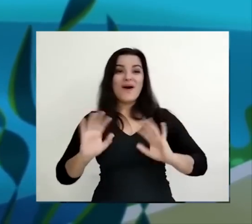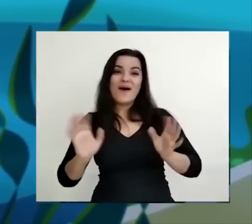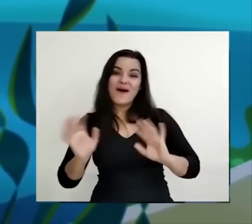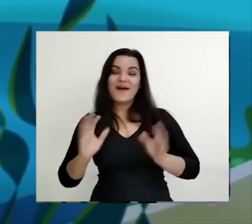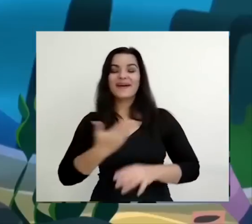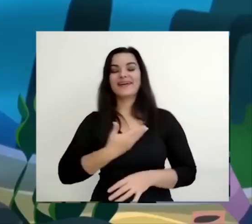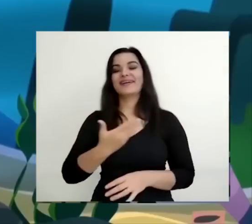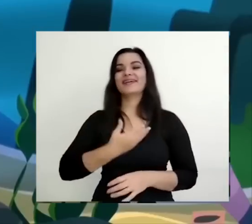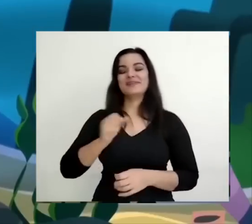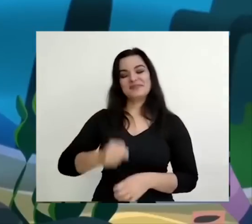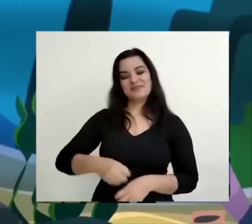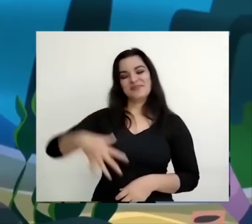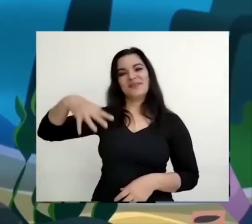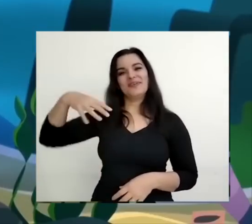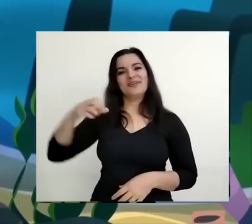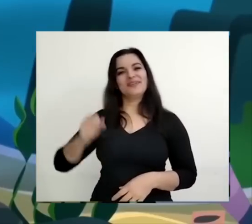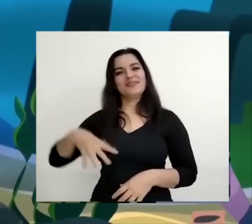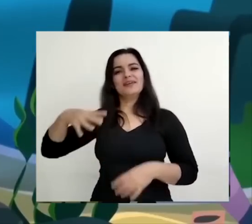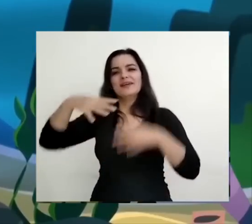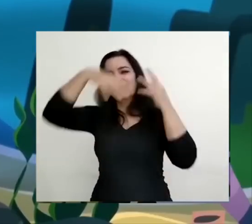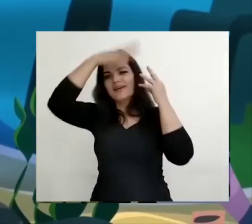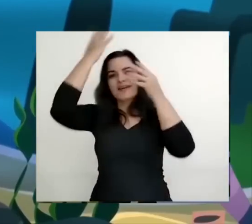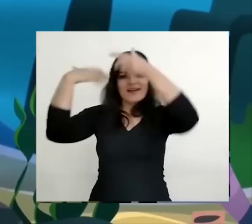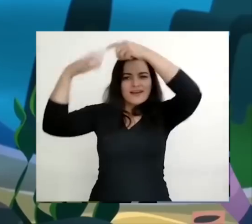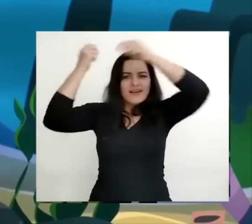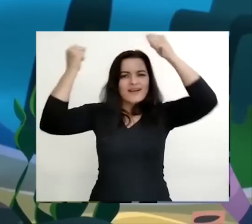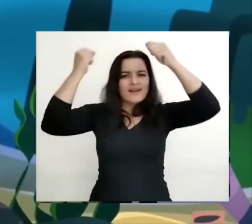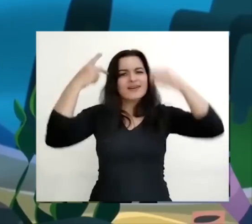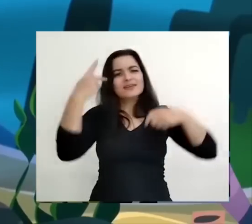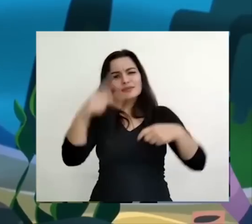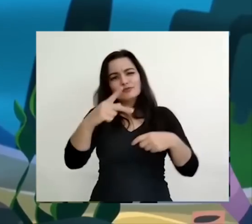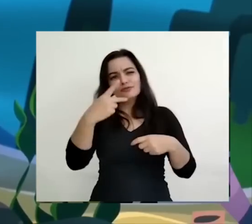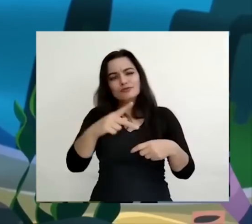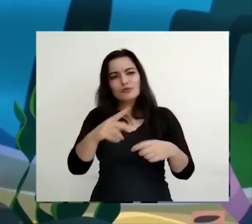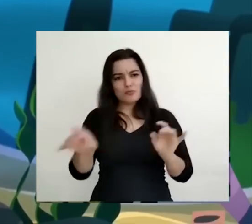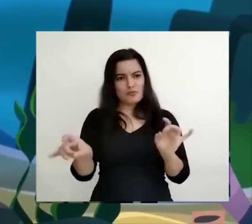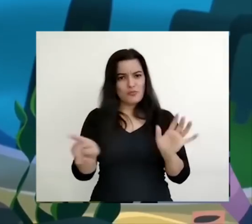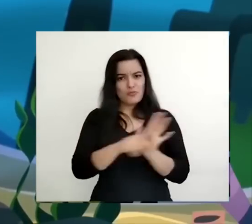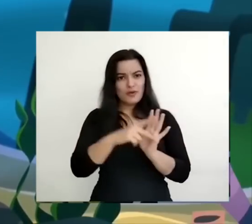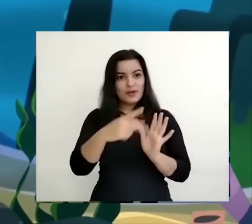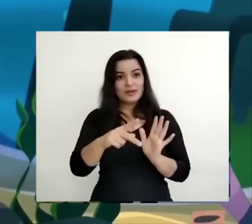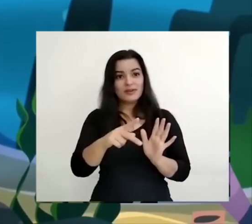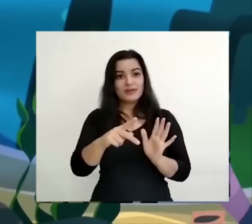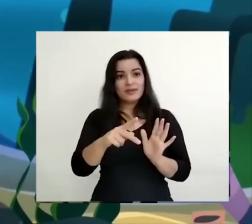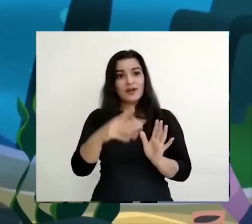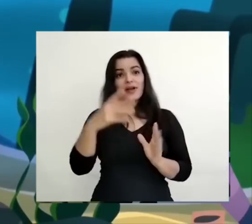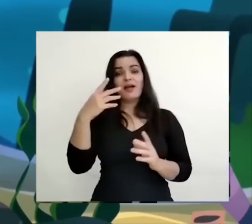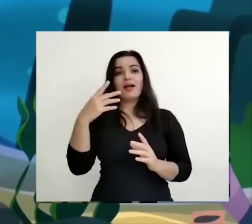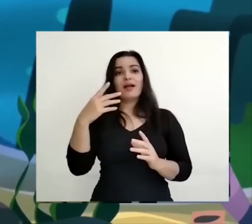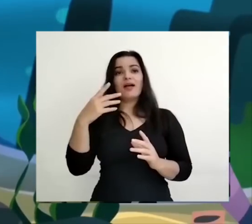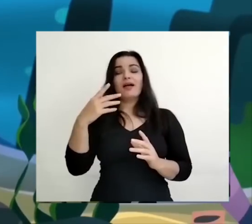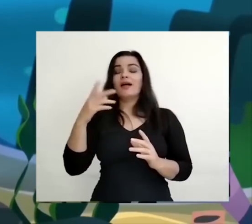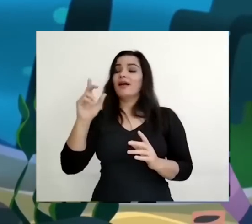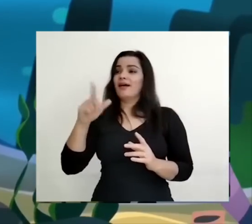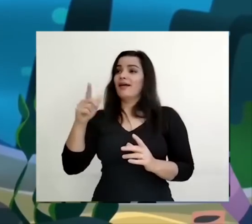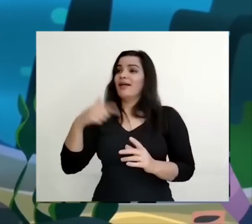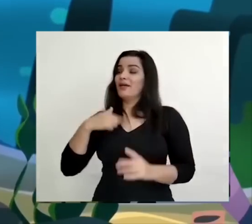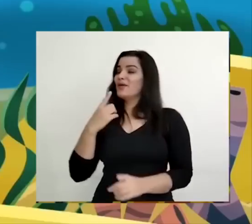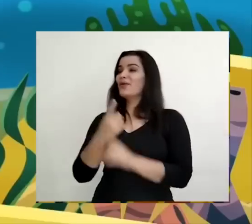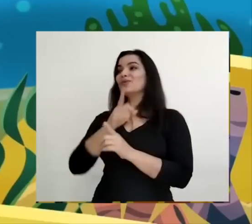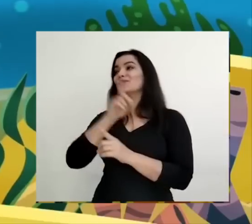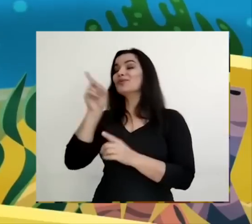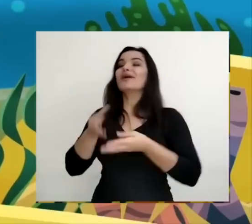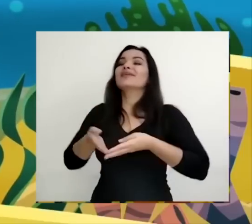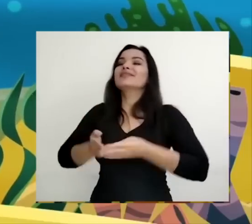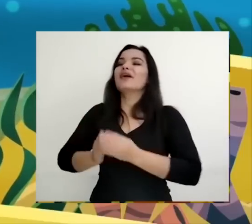era uma bandeira? É, era uma bandeira sim. Não é bonita? Achei num navio abandonado. Posso ensinar o caminho pra vocês,